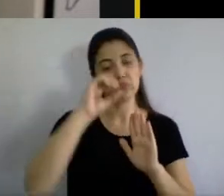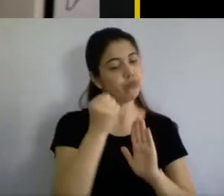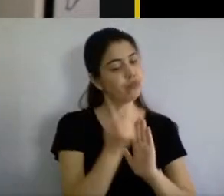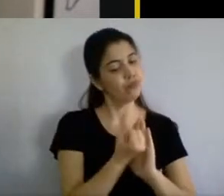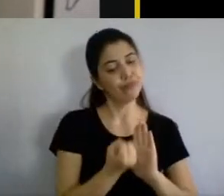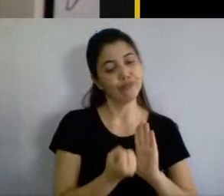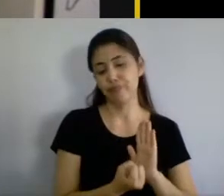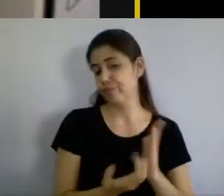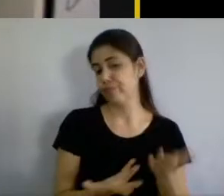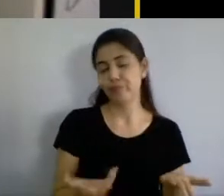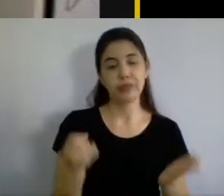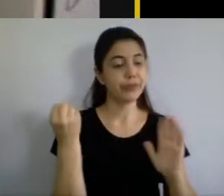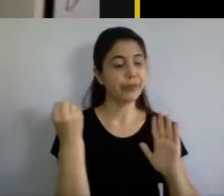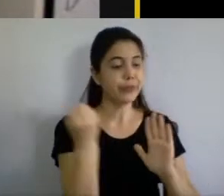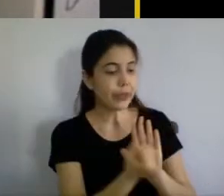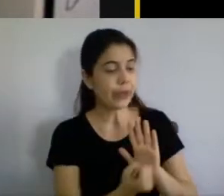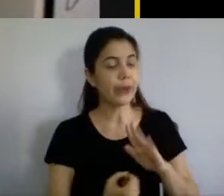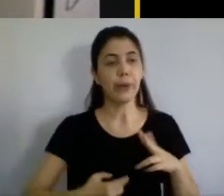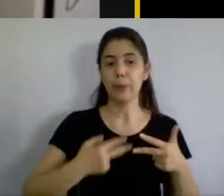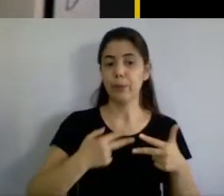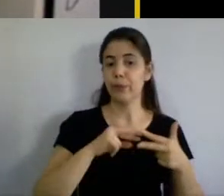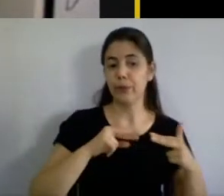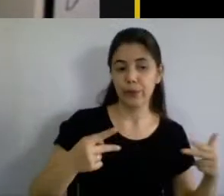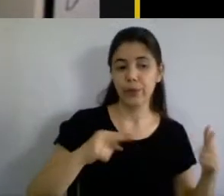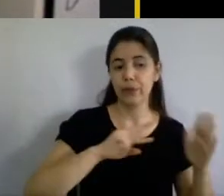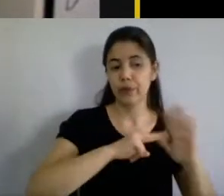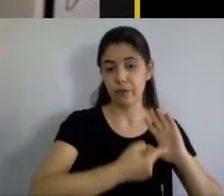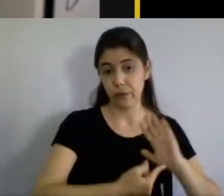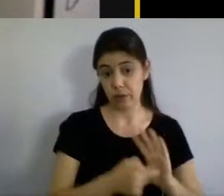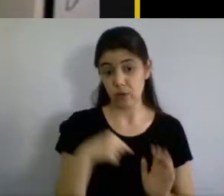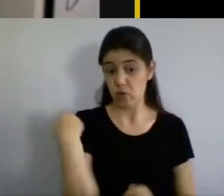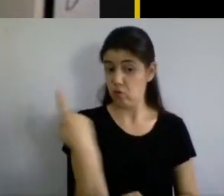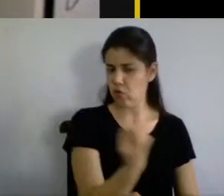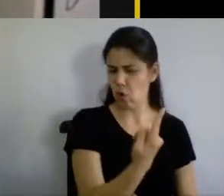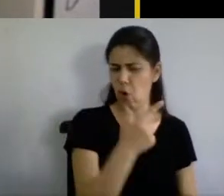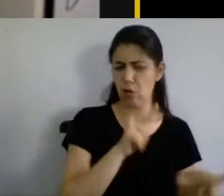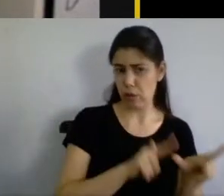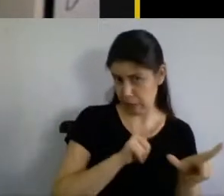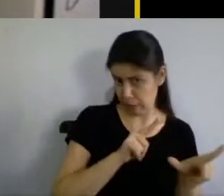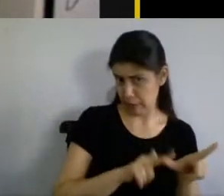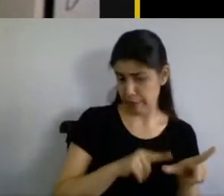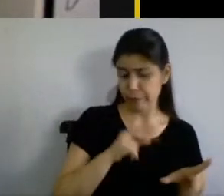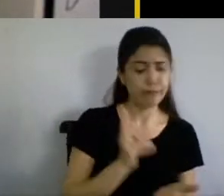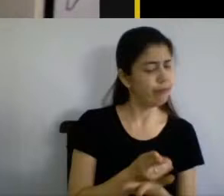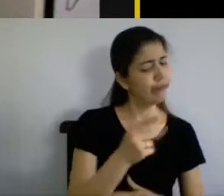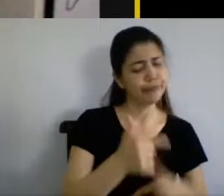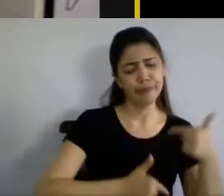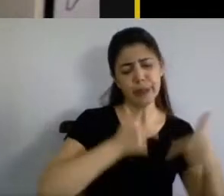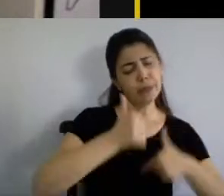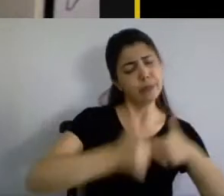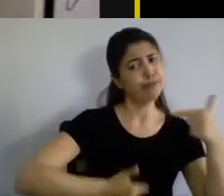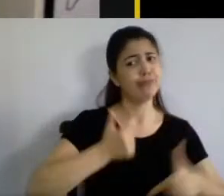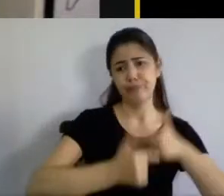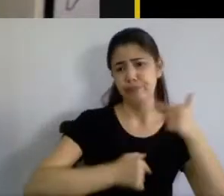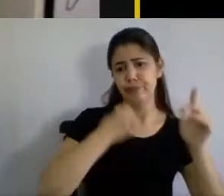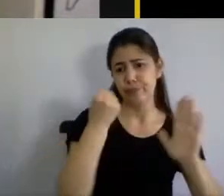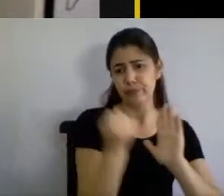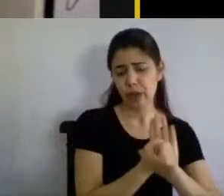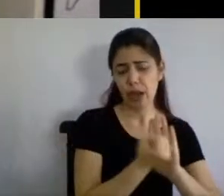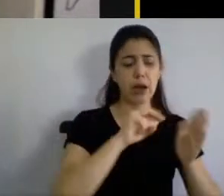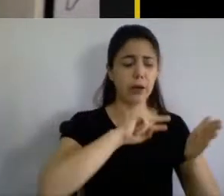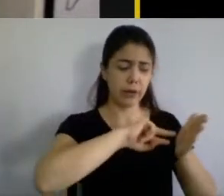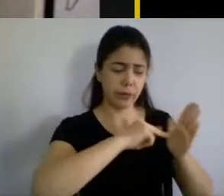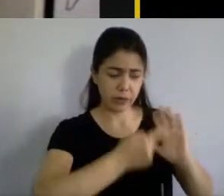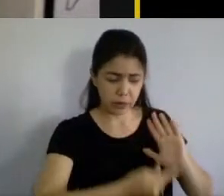A gente que é de letras, a gente está sempre trabalhando com o simbólico. E a grande preocupação da gente, que a gente